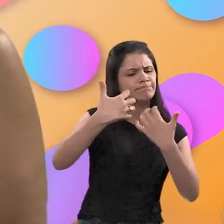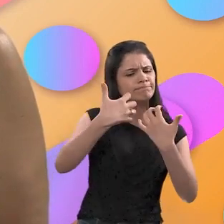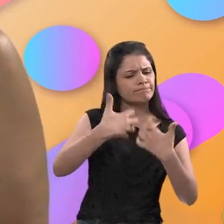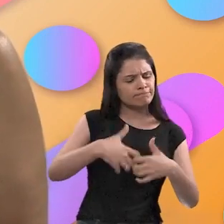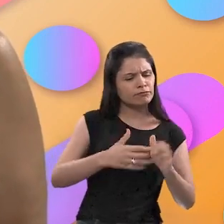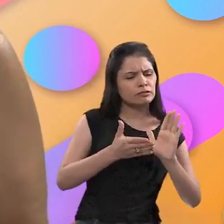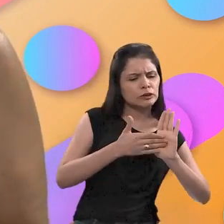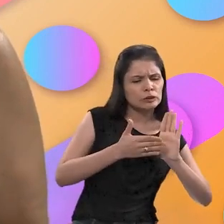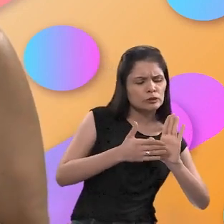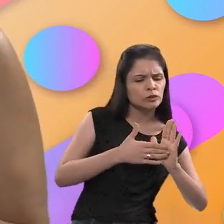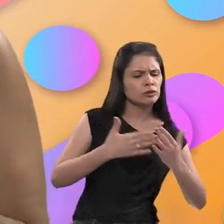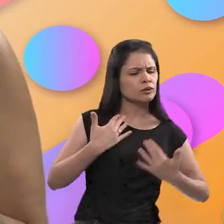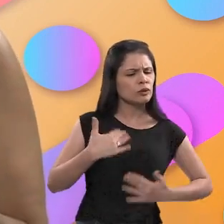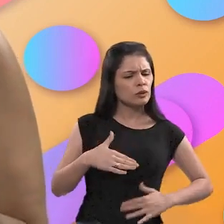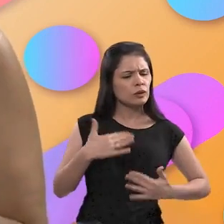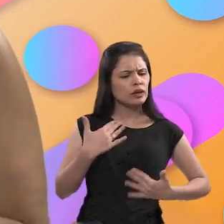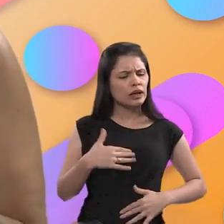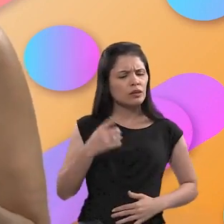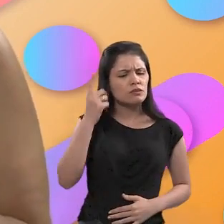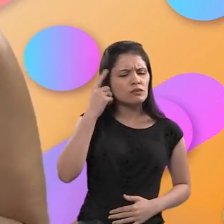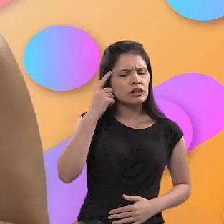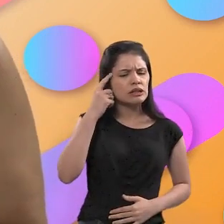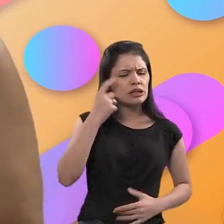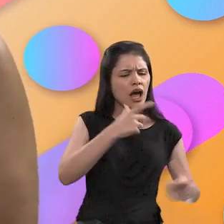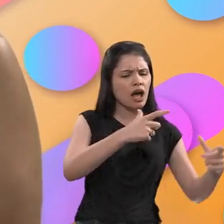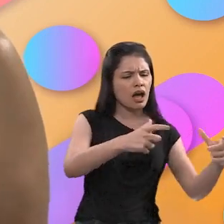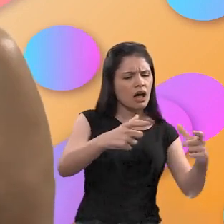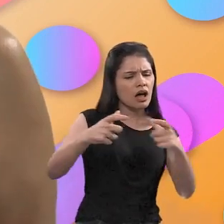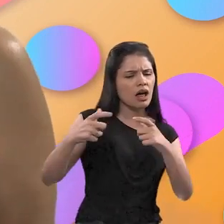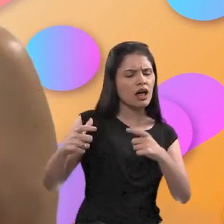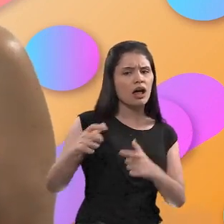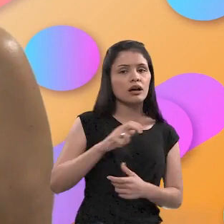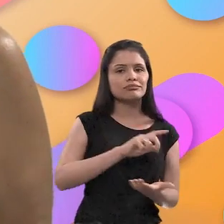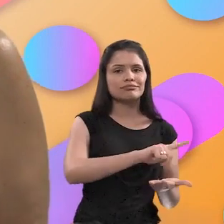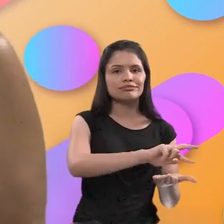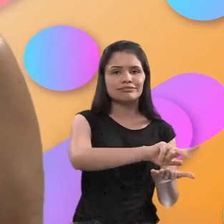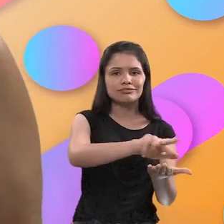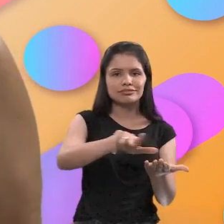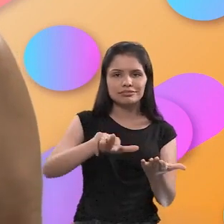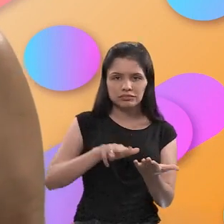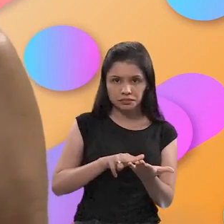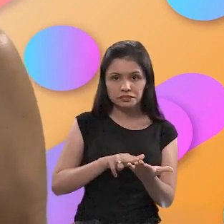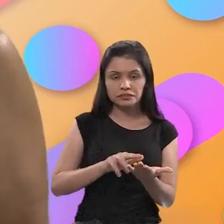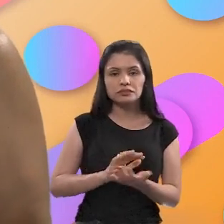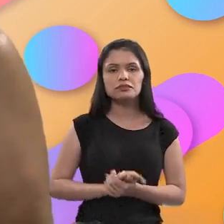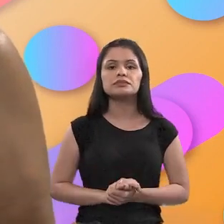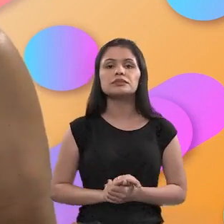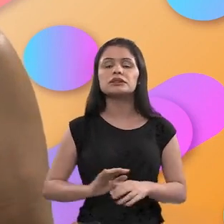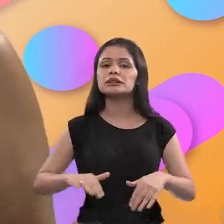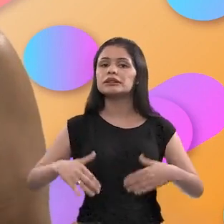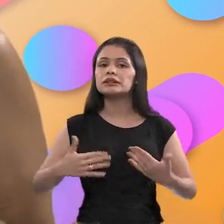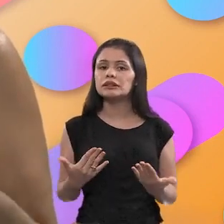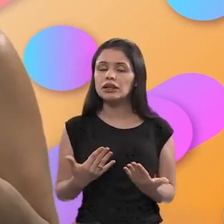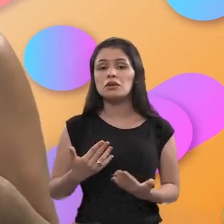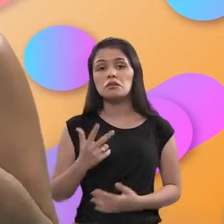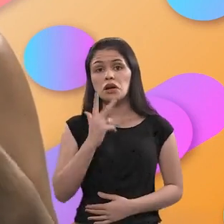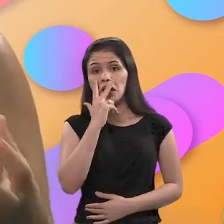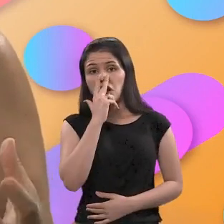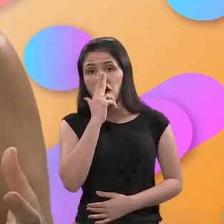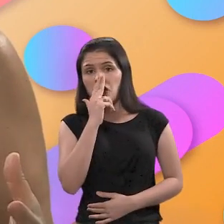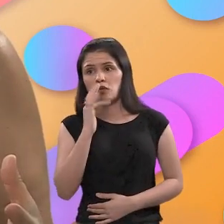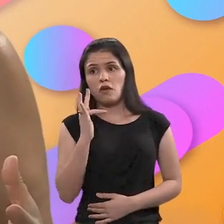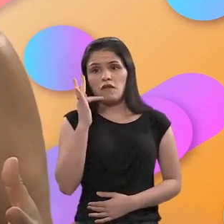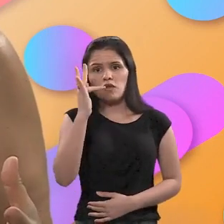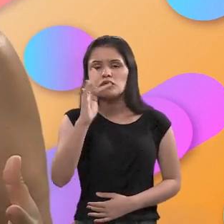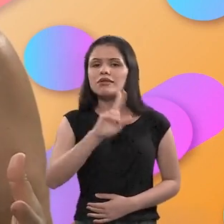com calma, pensada para diferentes ambientes, inclusive o ambiente educacional. Então, eu penso que nos próximos anos